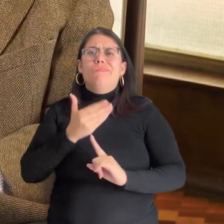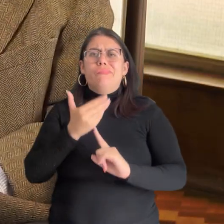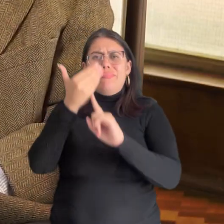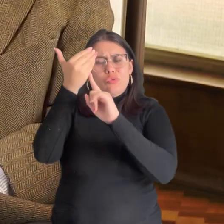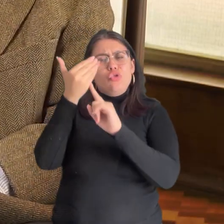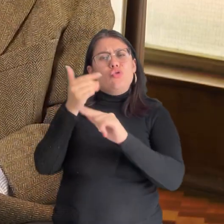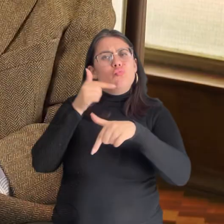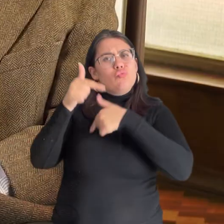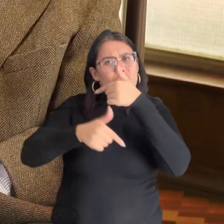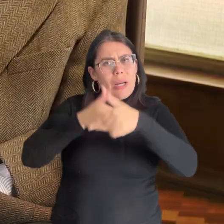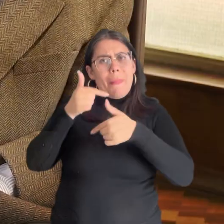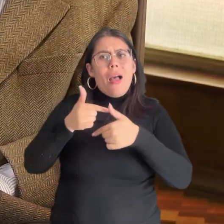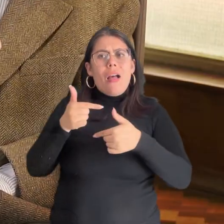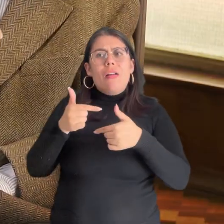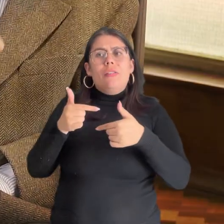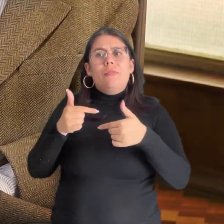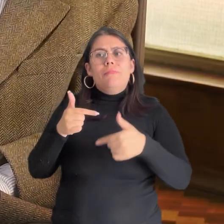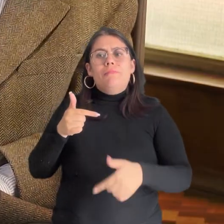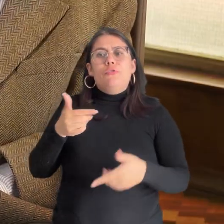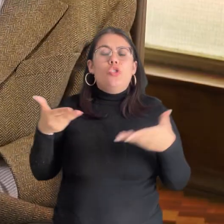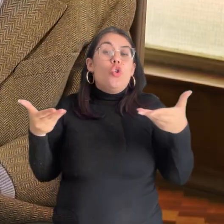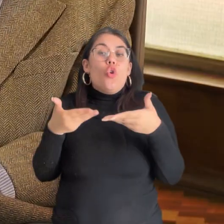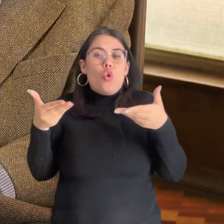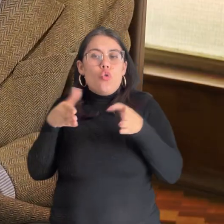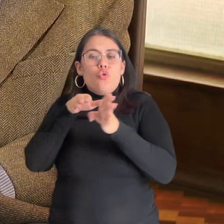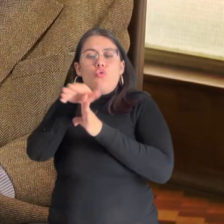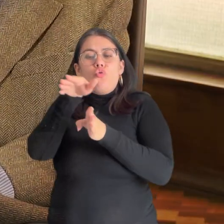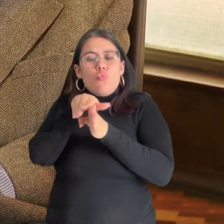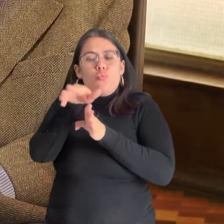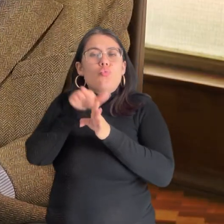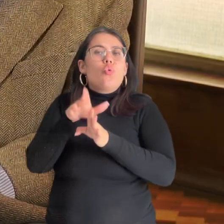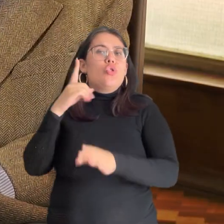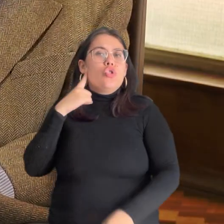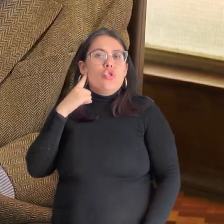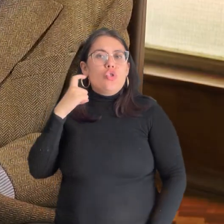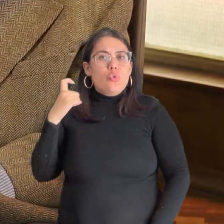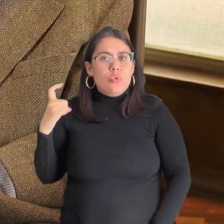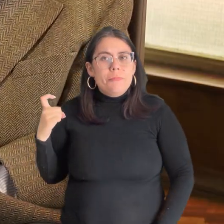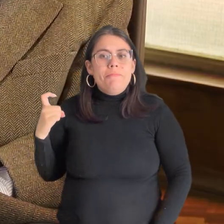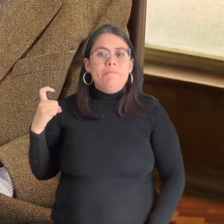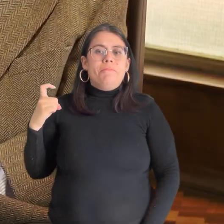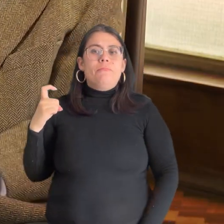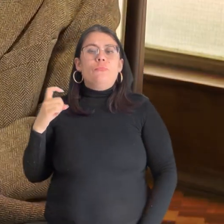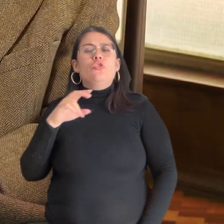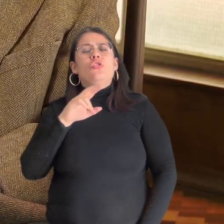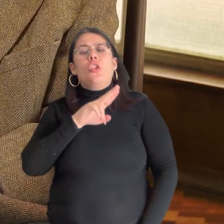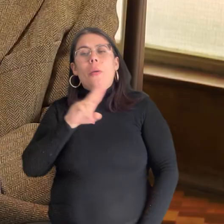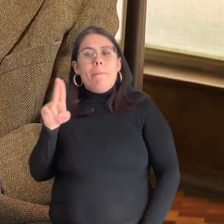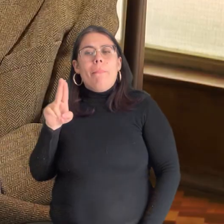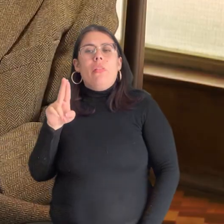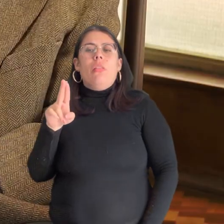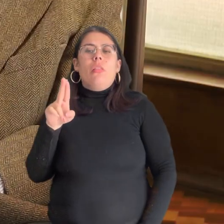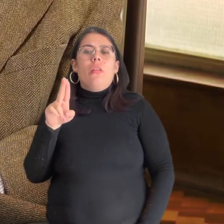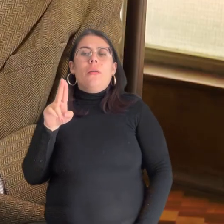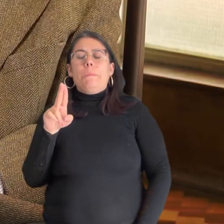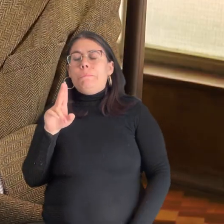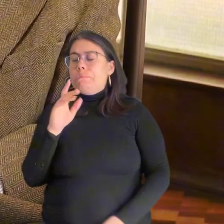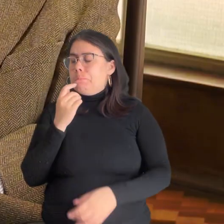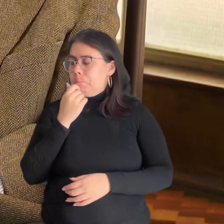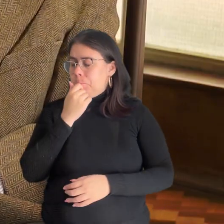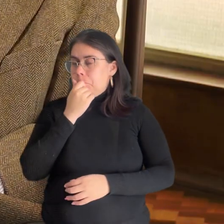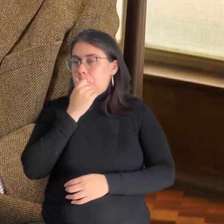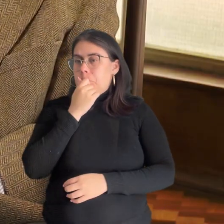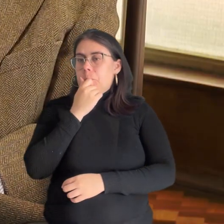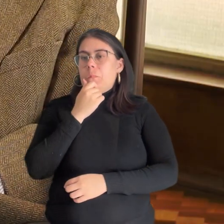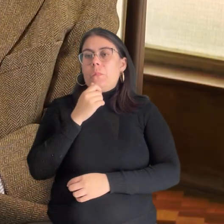digamos, um trabalho, e o nosso consultor de acústica chama-se